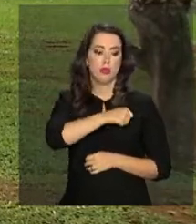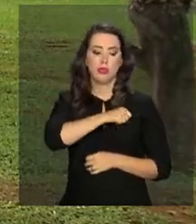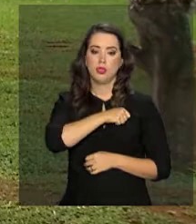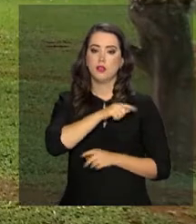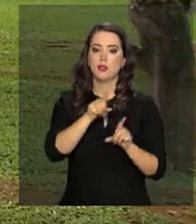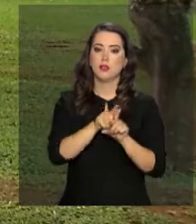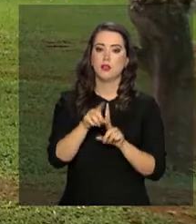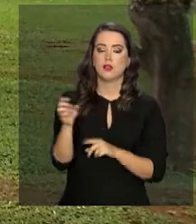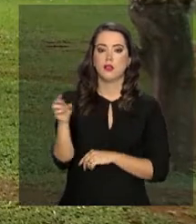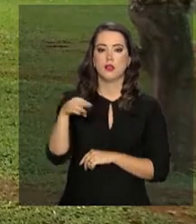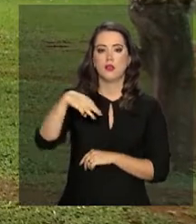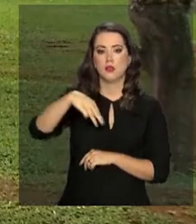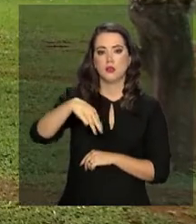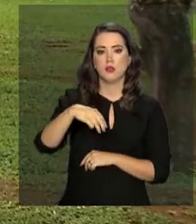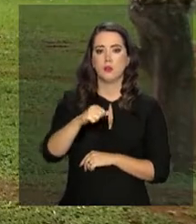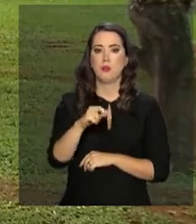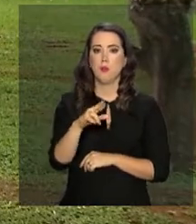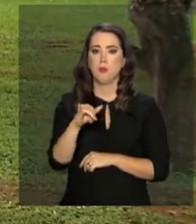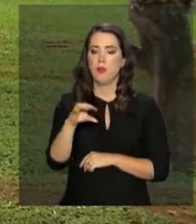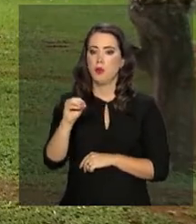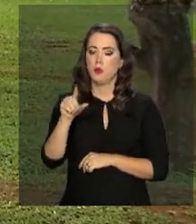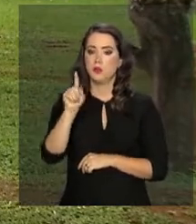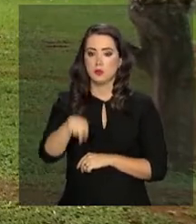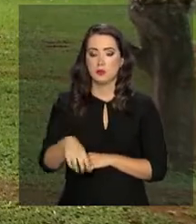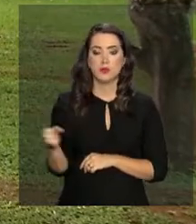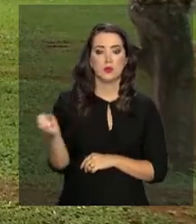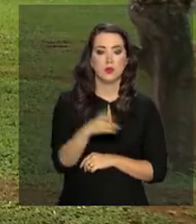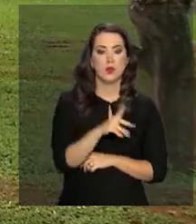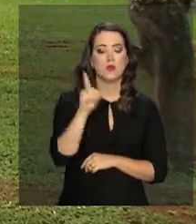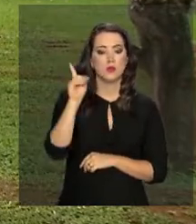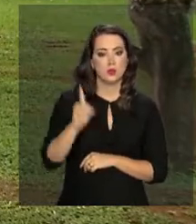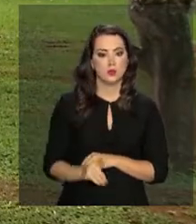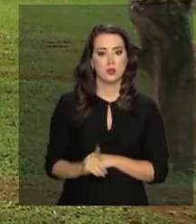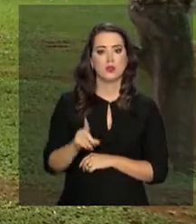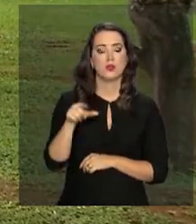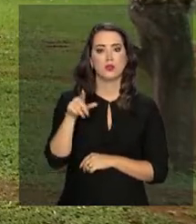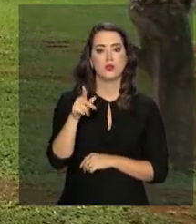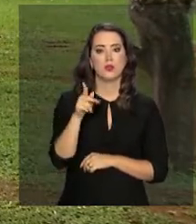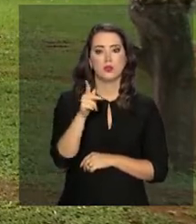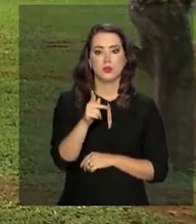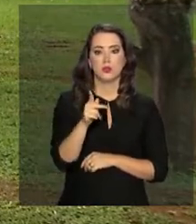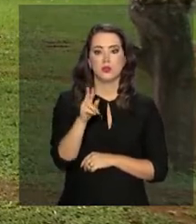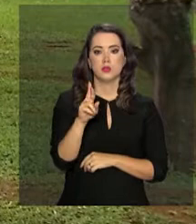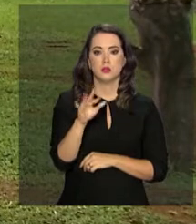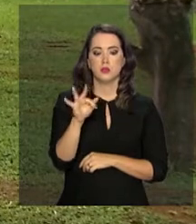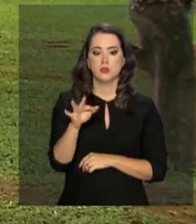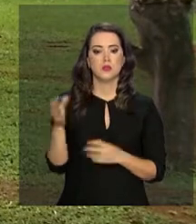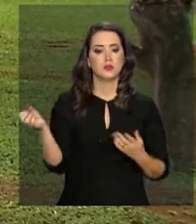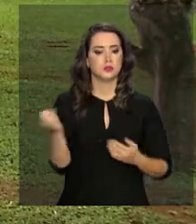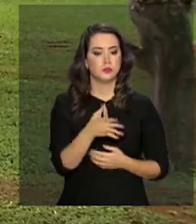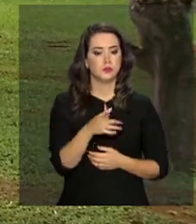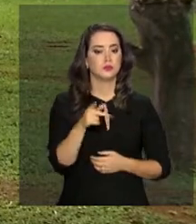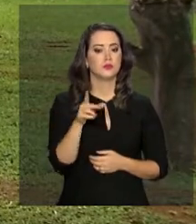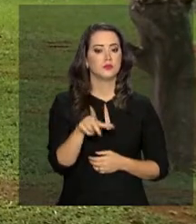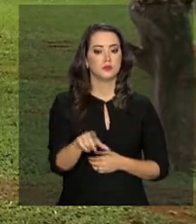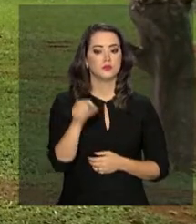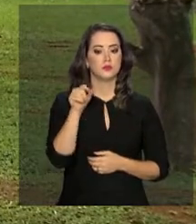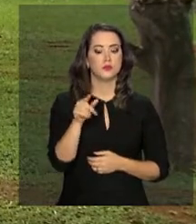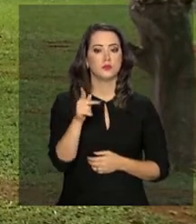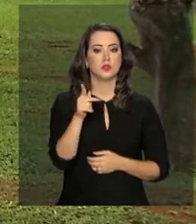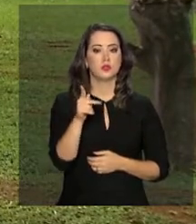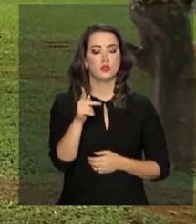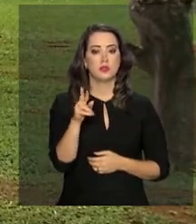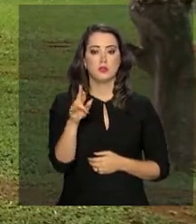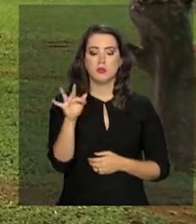ser o novo diretor geral da polícia federal maurício valeixo é o atual superintendente da pf no paraná